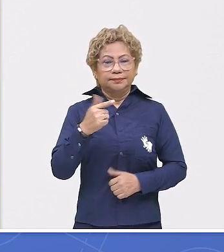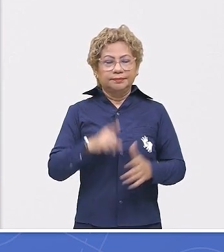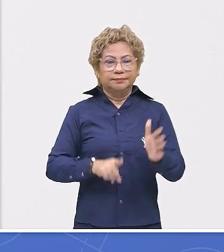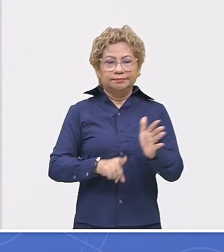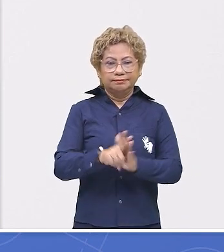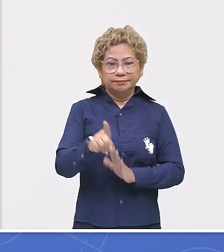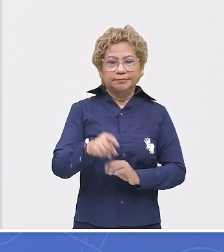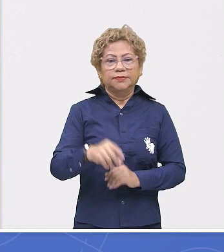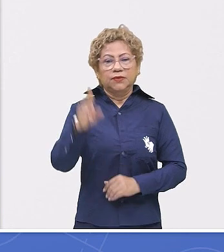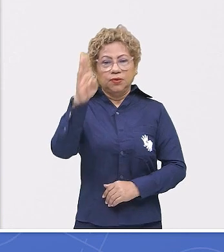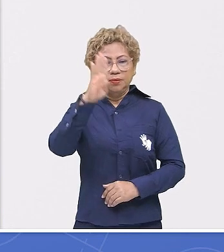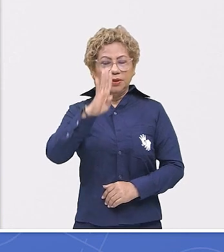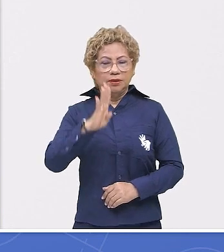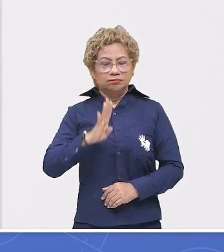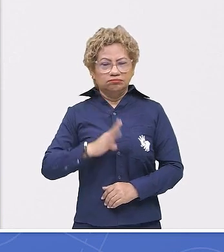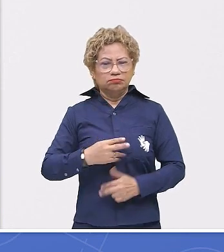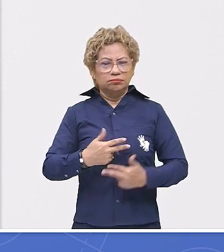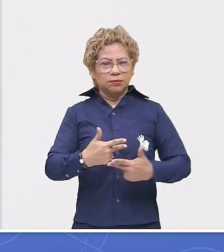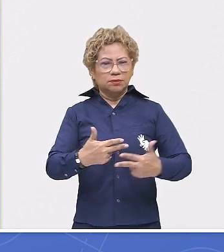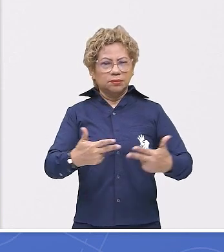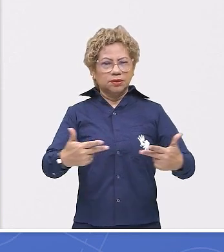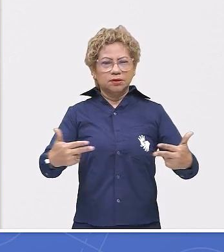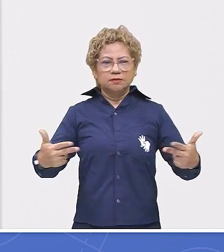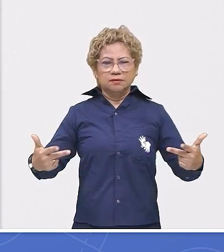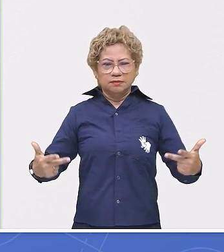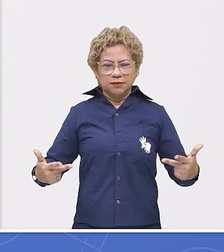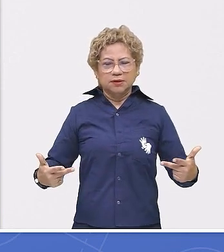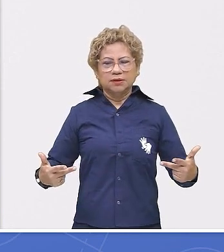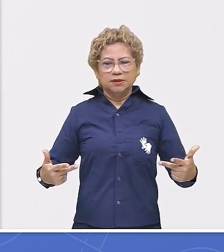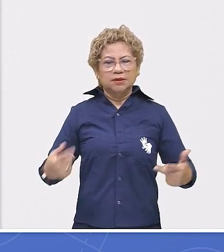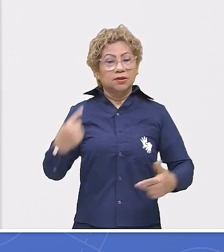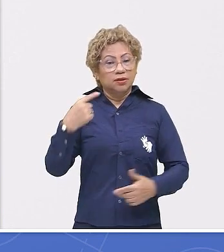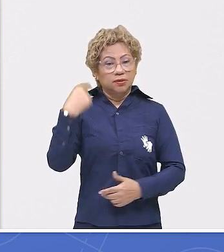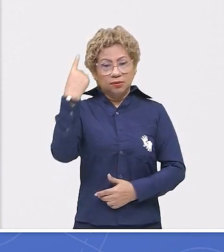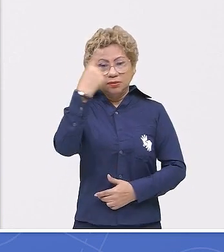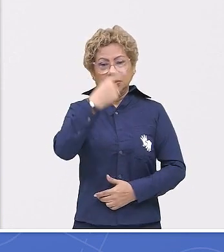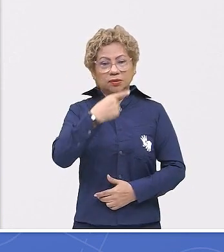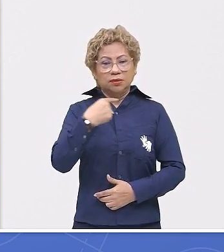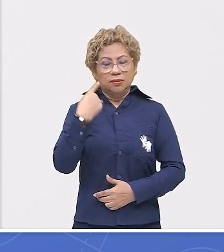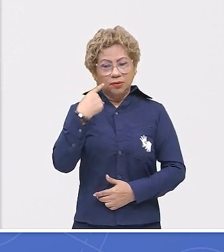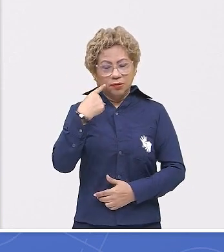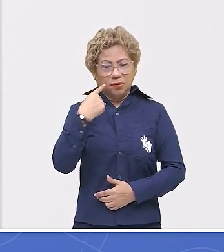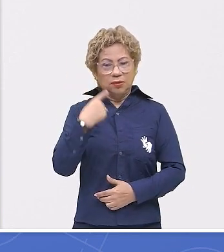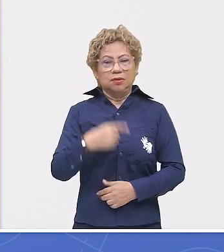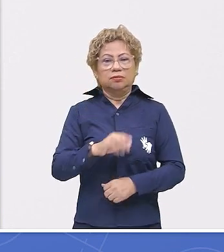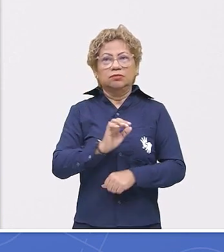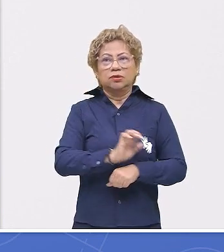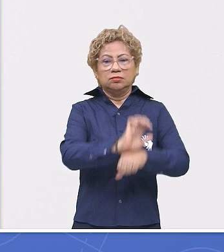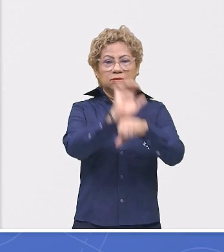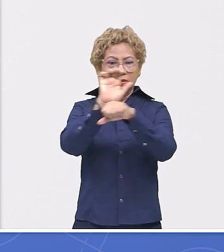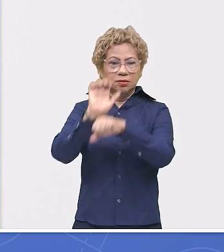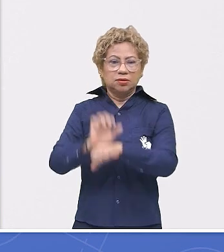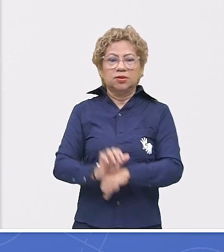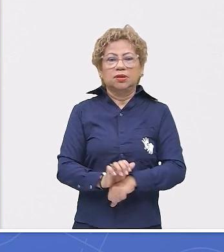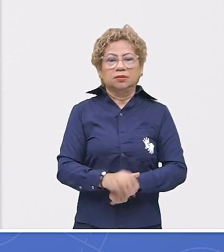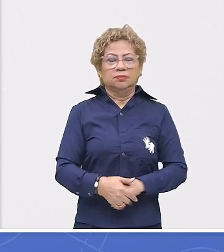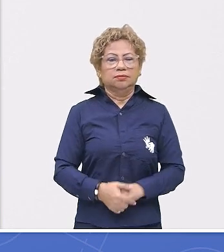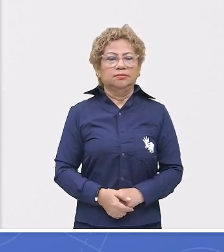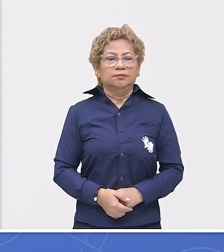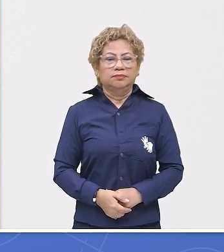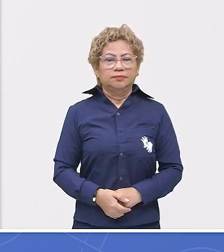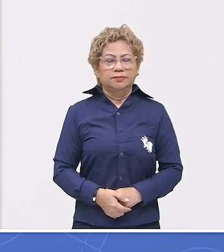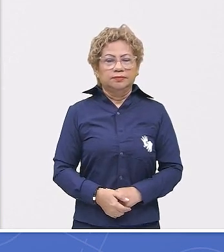O Brasil possui uma relativa diversidade em termos de horas legais, ou seja,